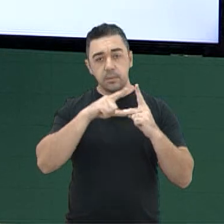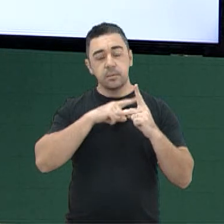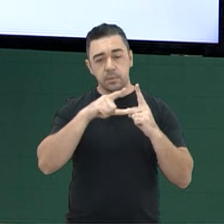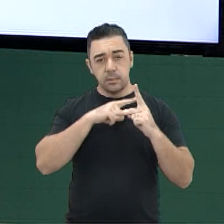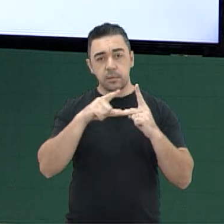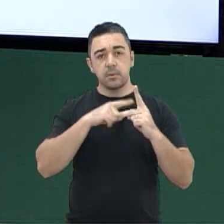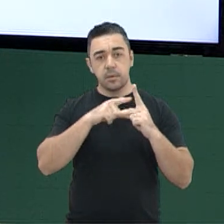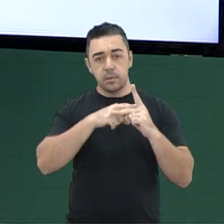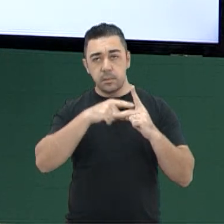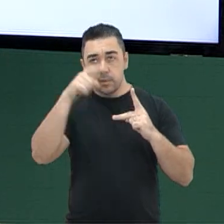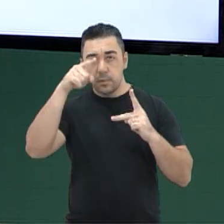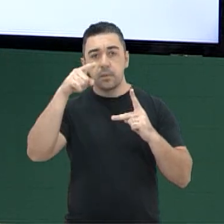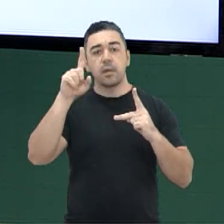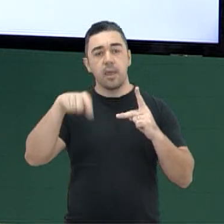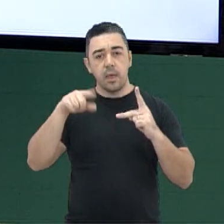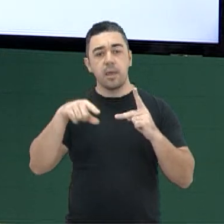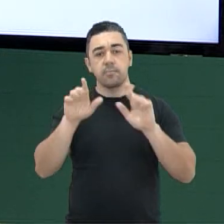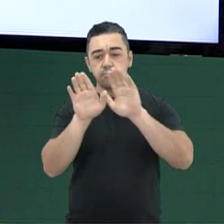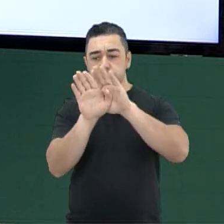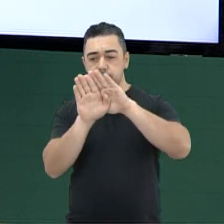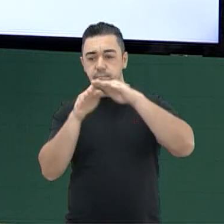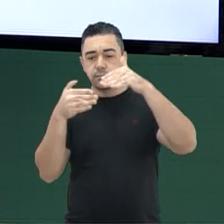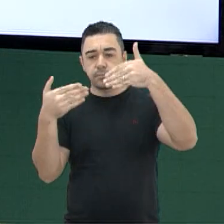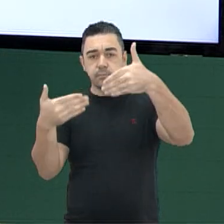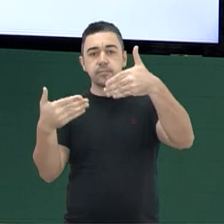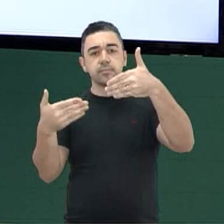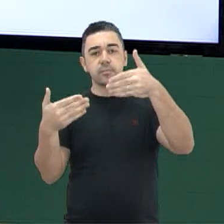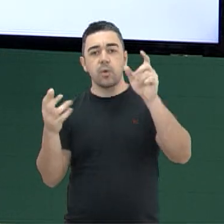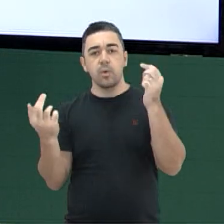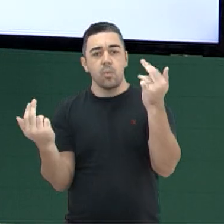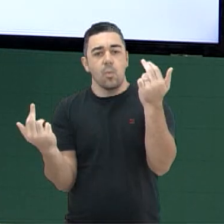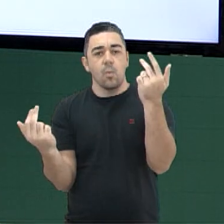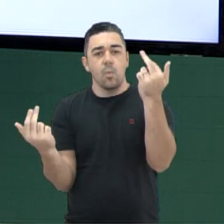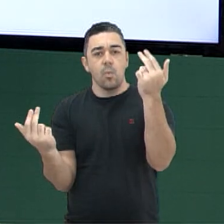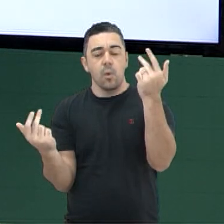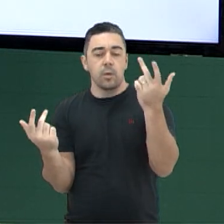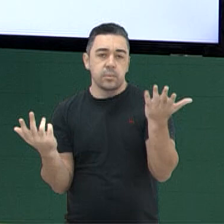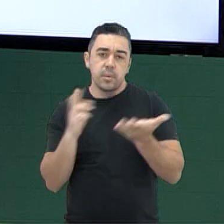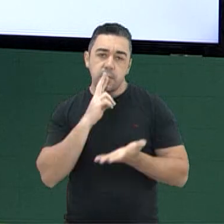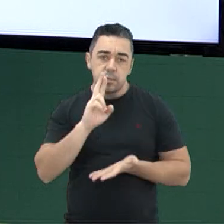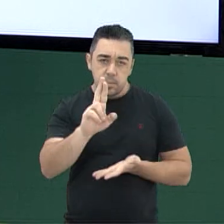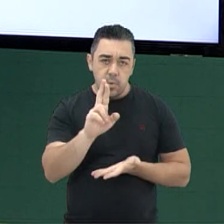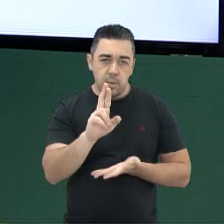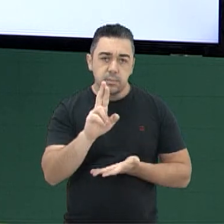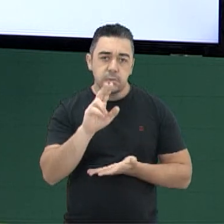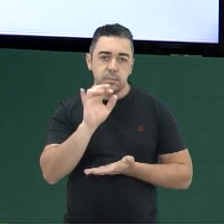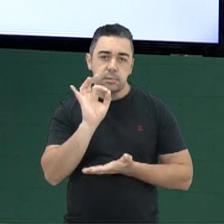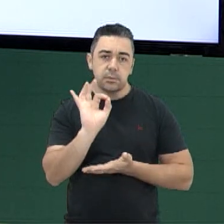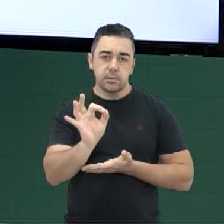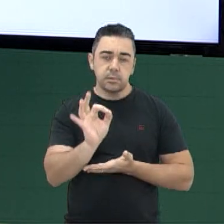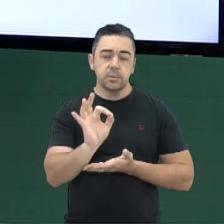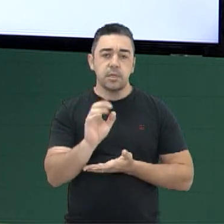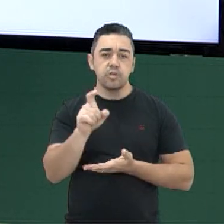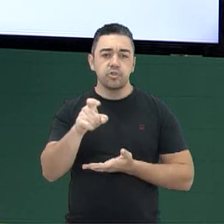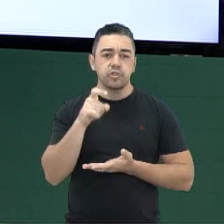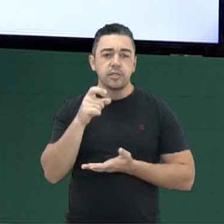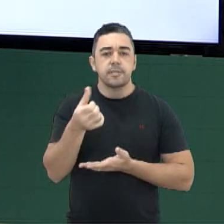lados serão congruentes e o outro ângulo também. Então, a minha resposta será para o ângulo